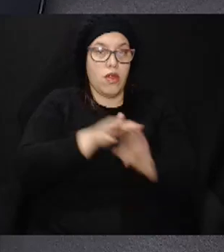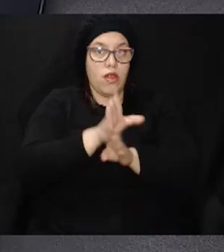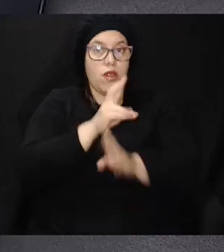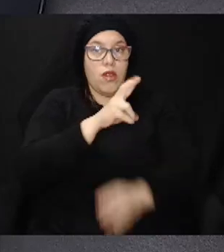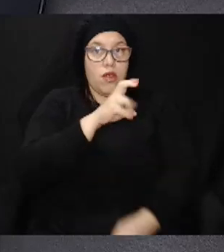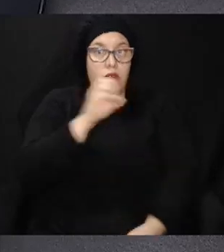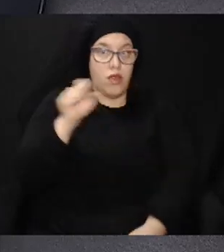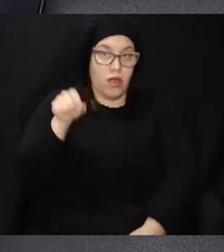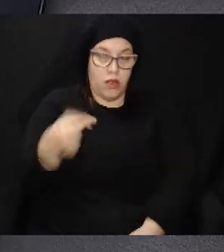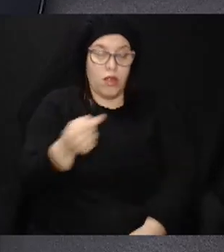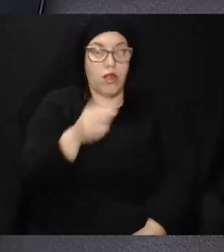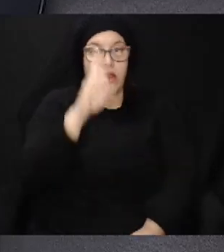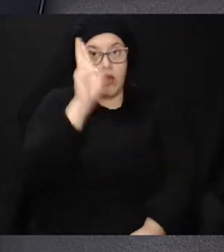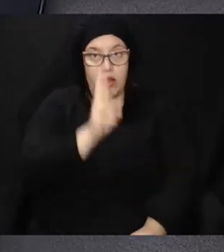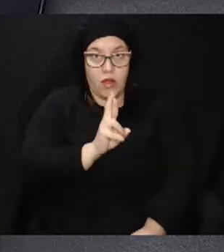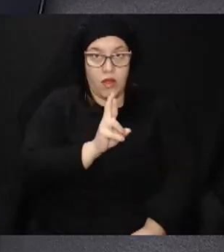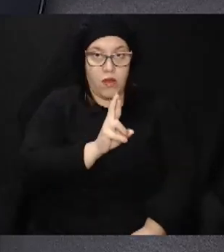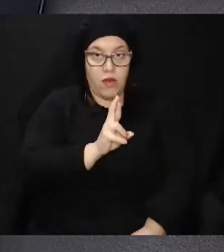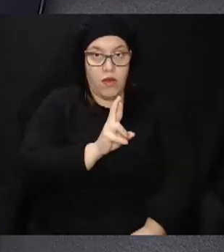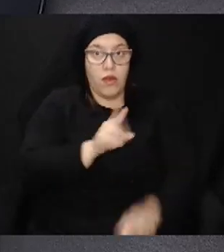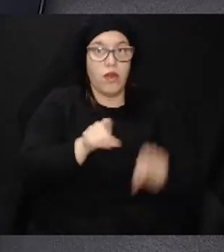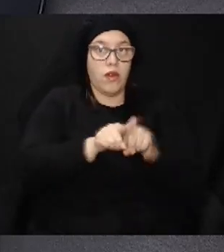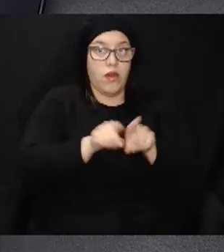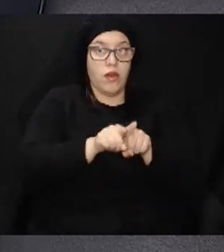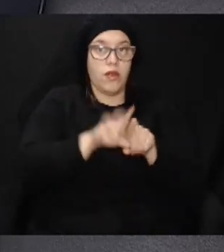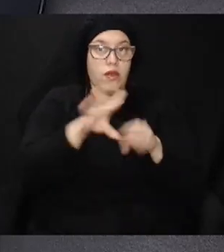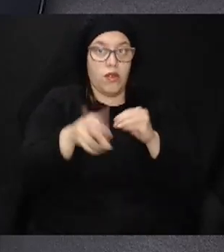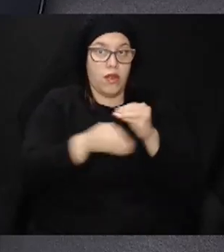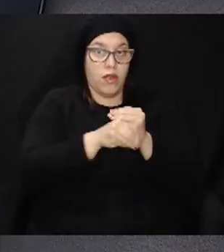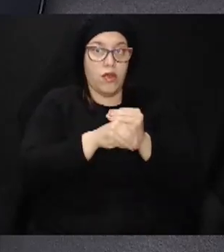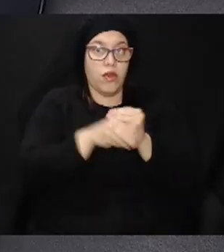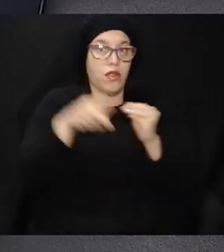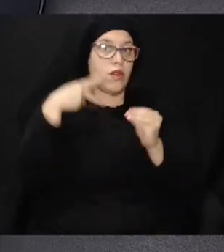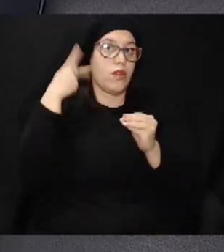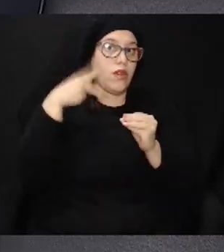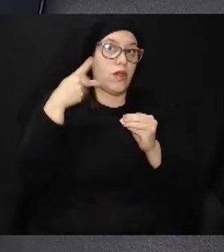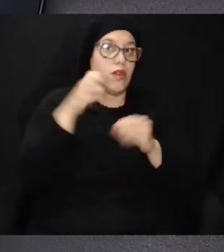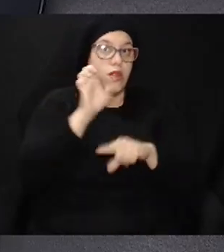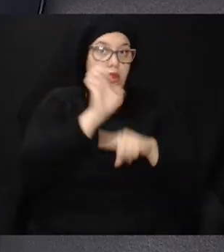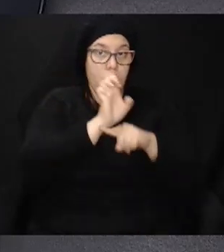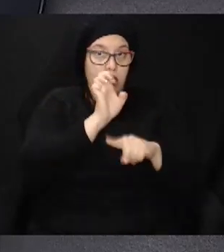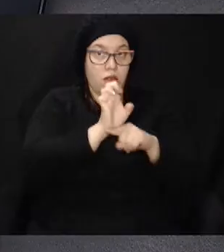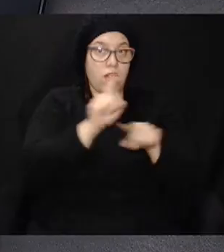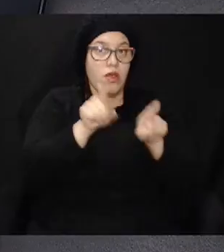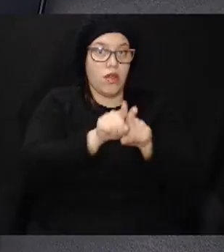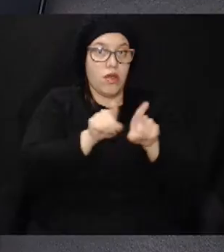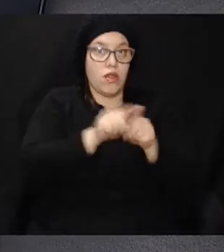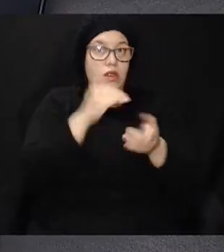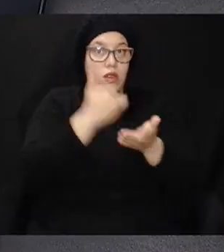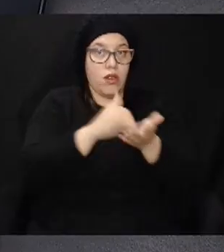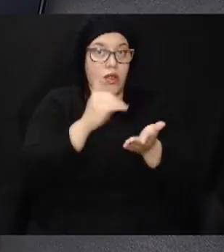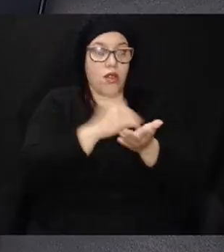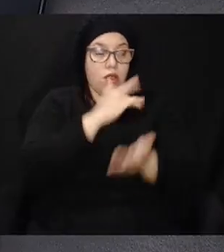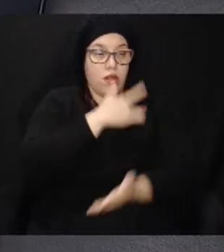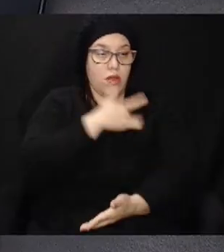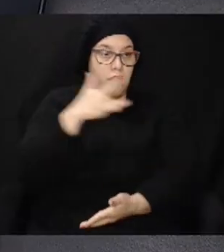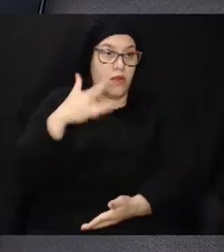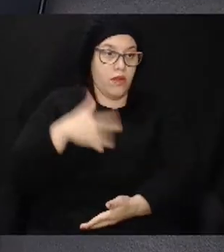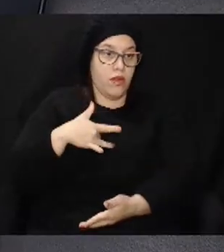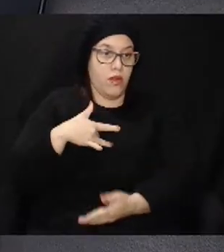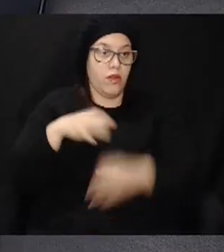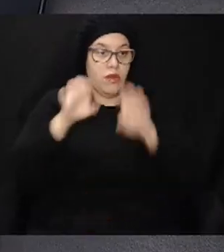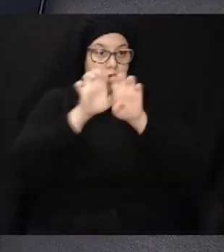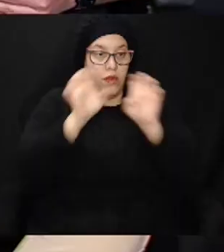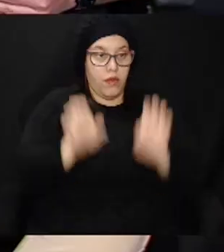mil também de uma emenda parlamentar mais estadual, também para a Secretaria de Saúde, para estruturar a